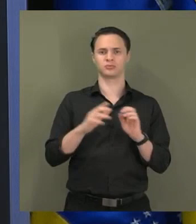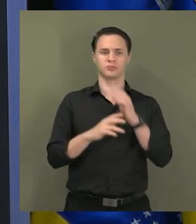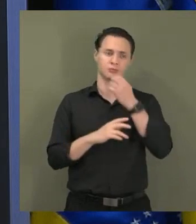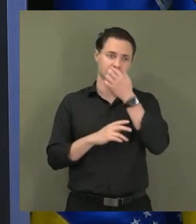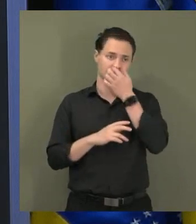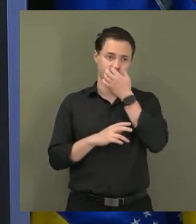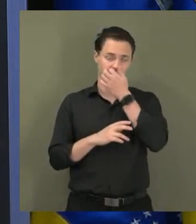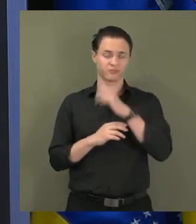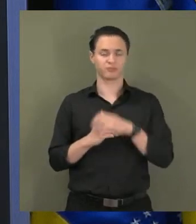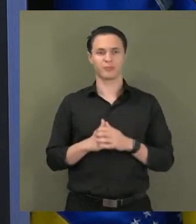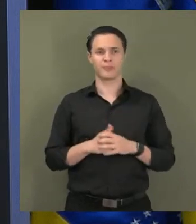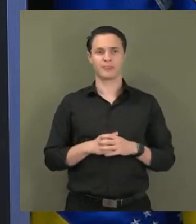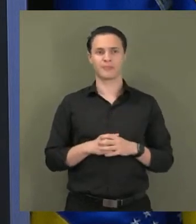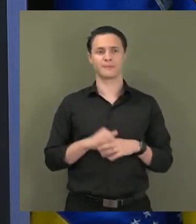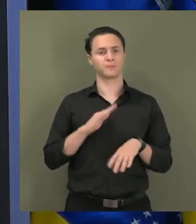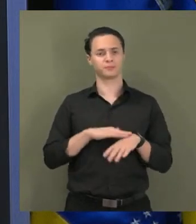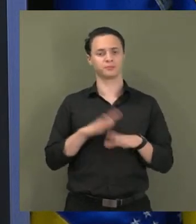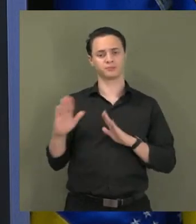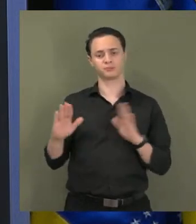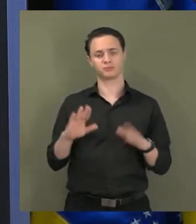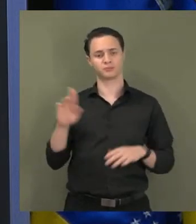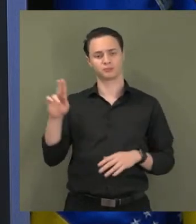antes e durante o seu mandato,